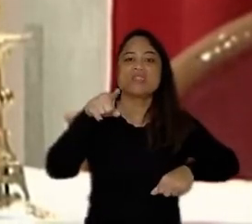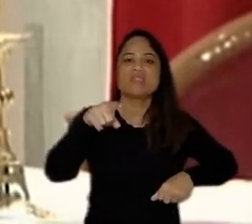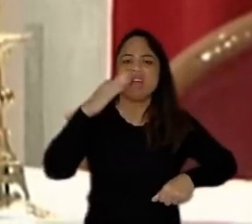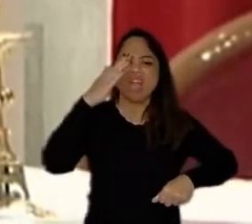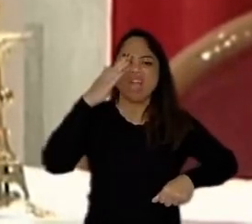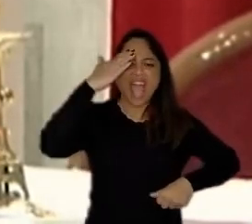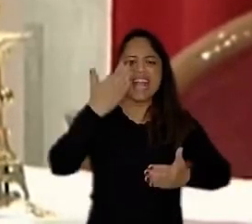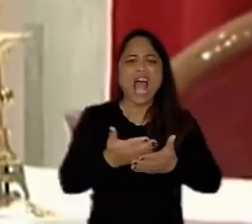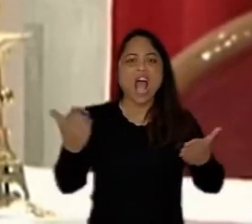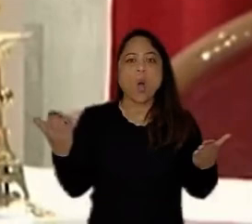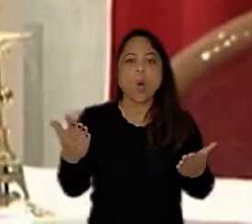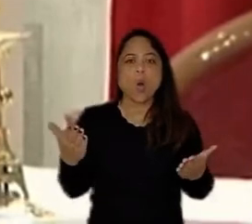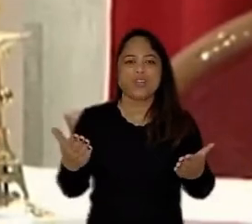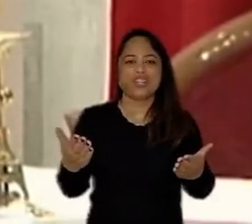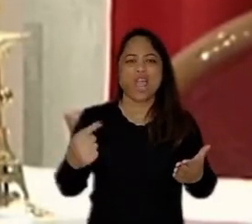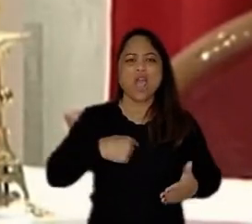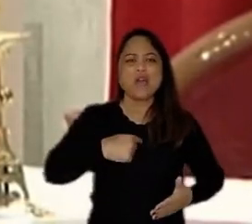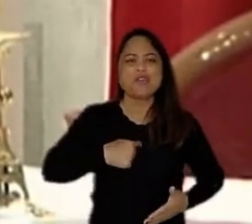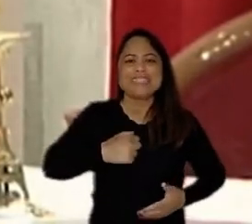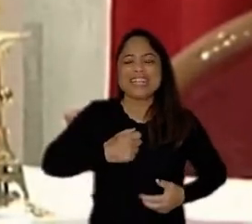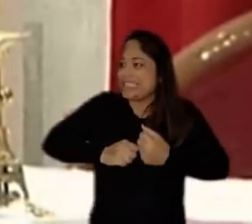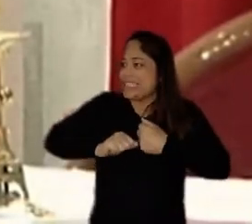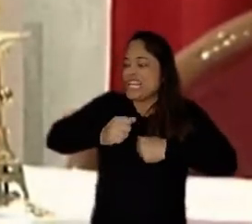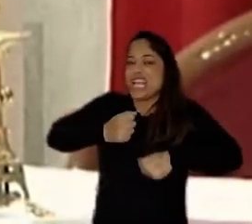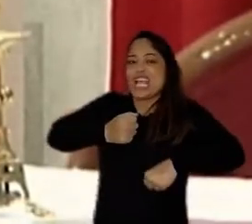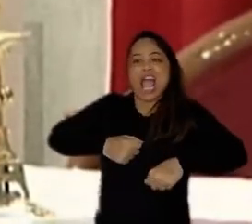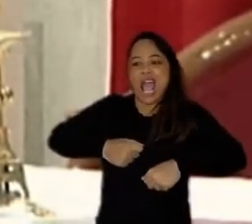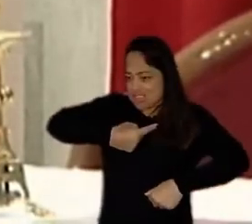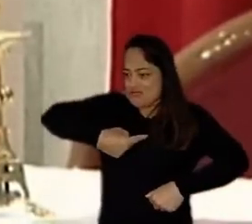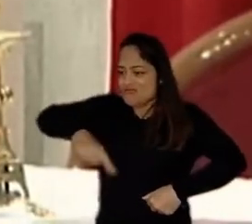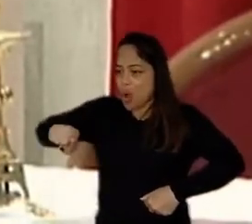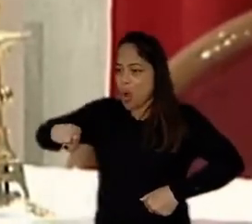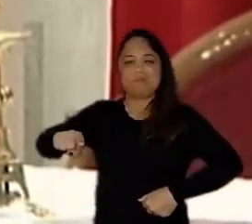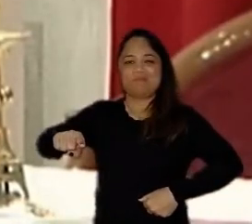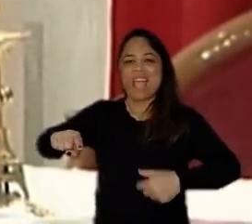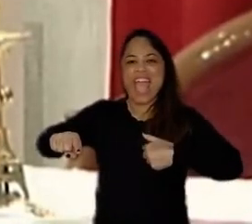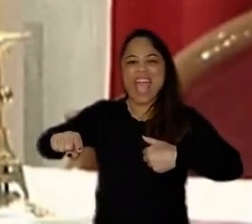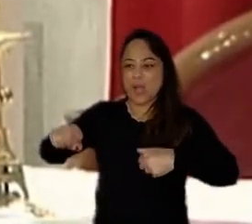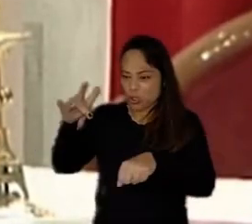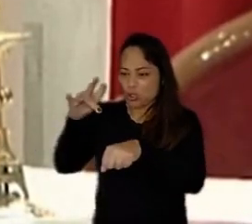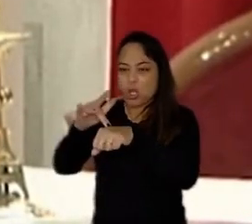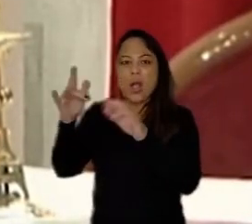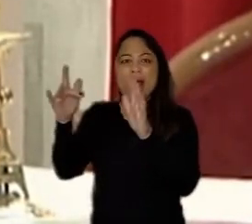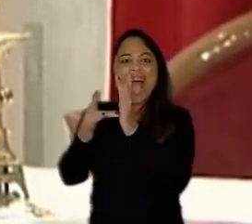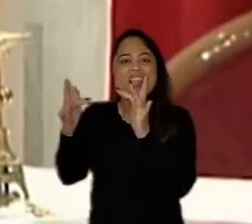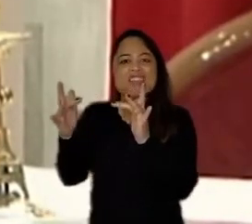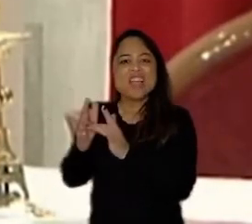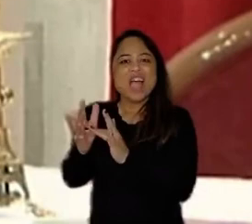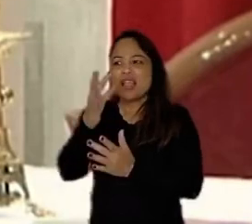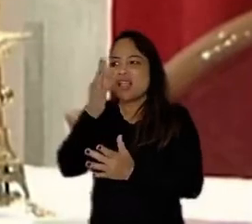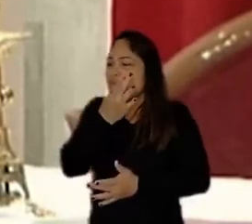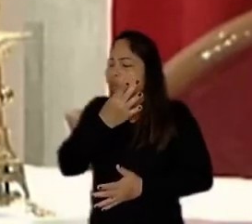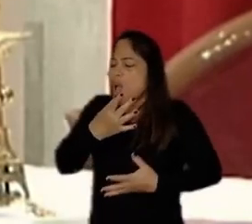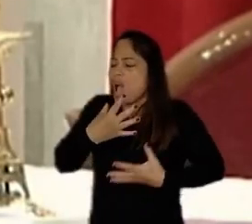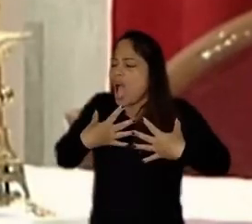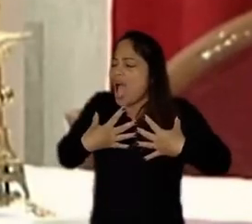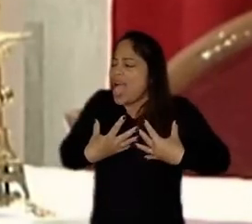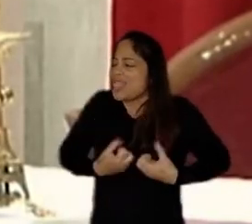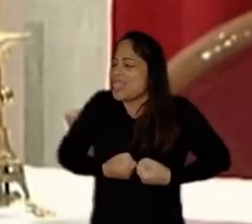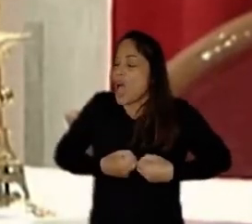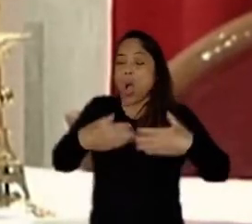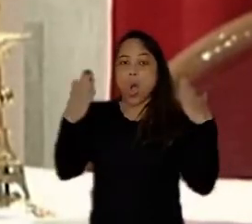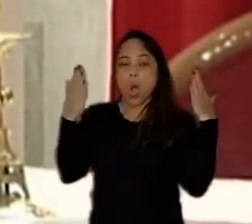expectativa para alimentar a esperança de que se ao menos você tocar na orla do manto